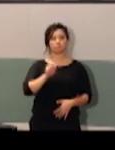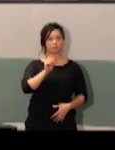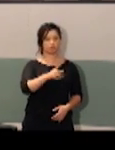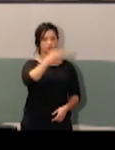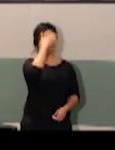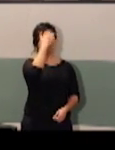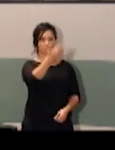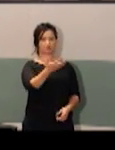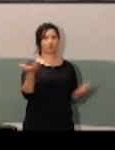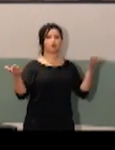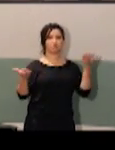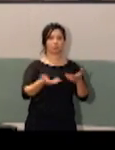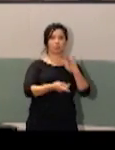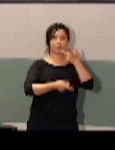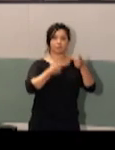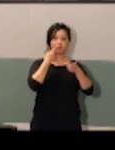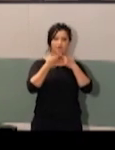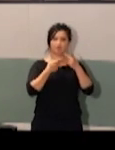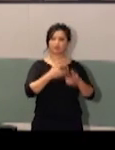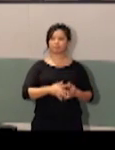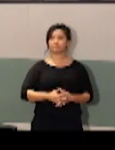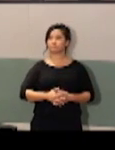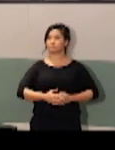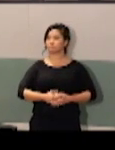candidato a comentar é